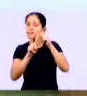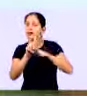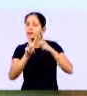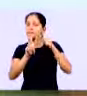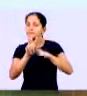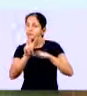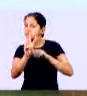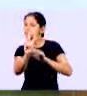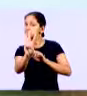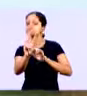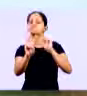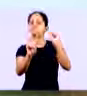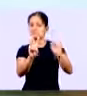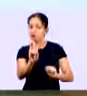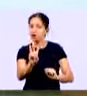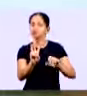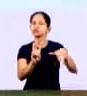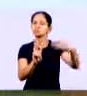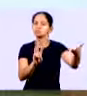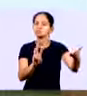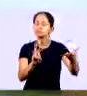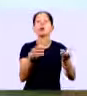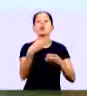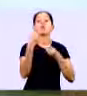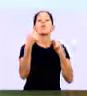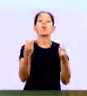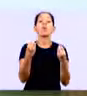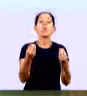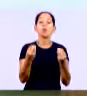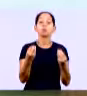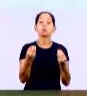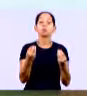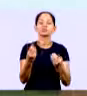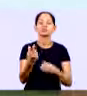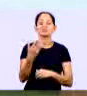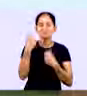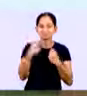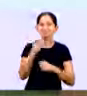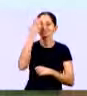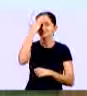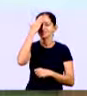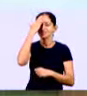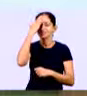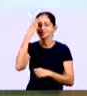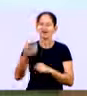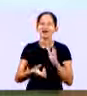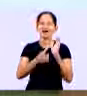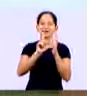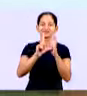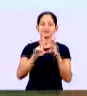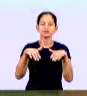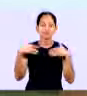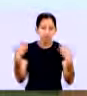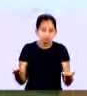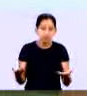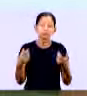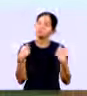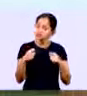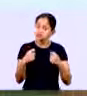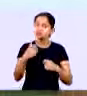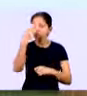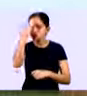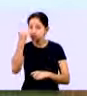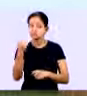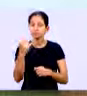simplesmente pelas questões de mercado. E aí eu tenho um produto para ser vendido, ou um determinado estoque para comercializar, e eu vou levar em consideração o quê? Que o